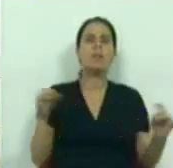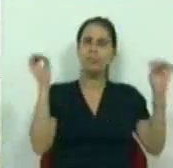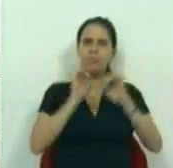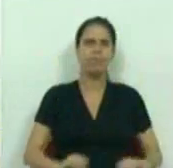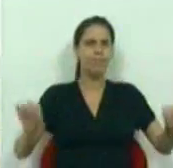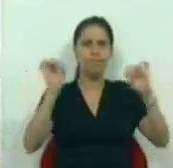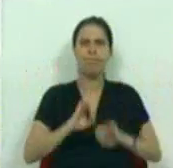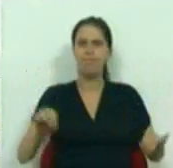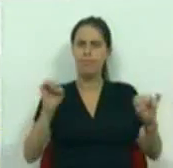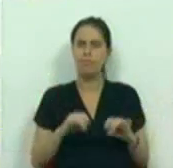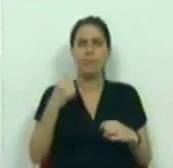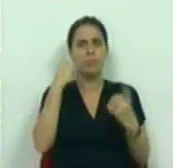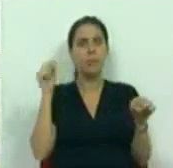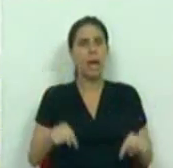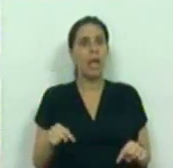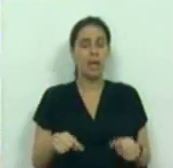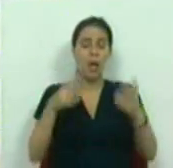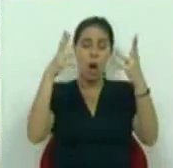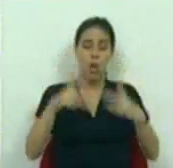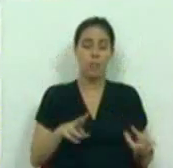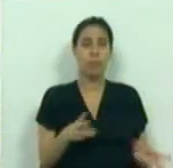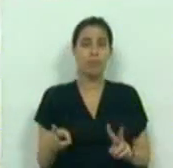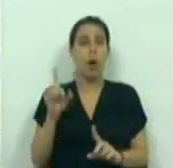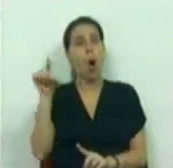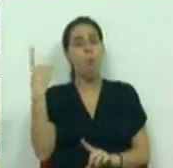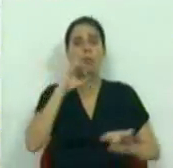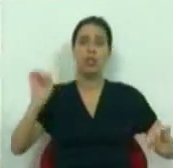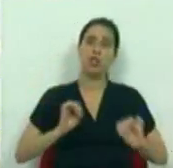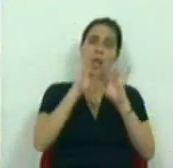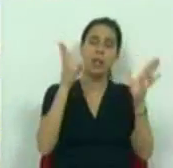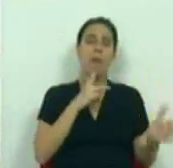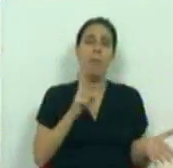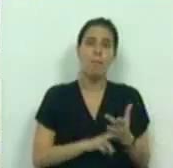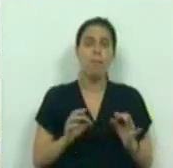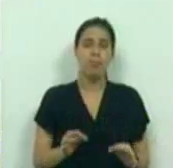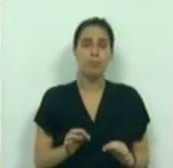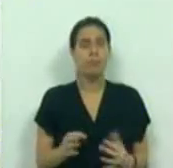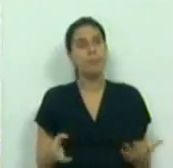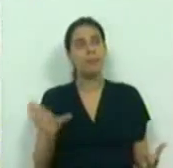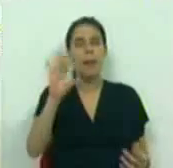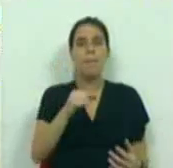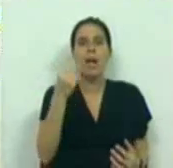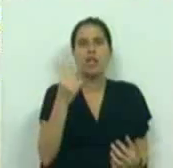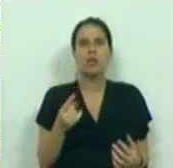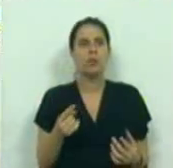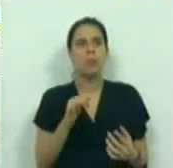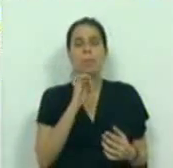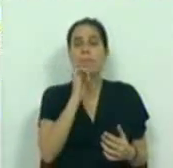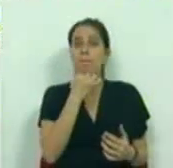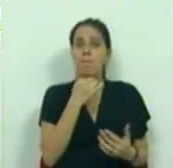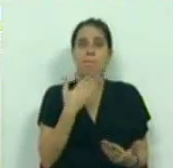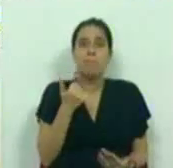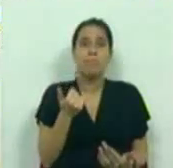diz, e traz aqui um orçamento retificativo que devia esclarecer isto, mas afinal é mais um espaço de